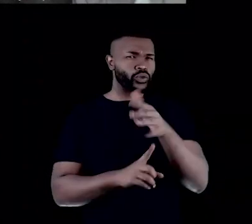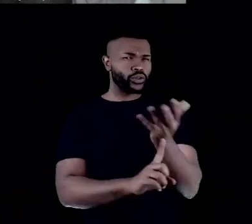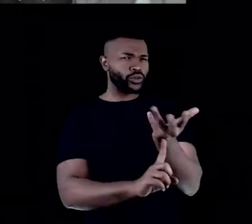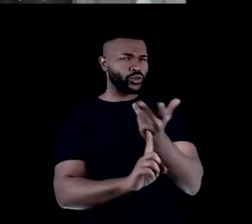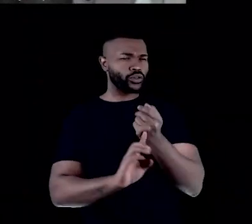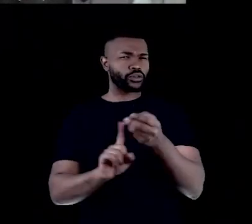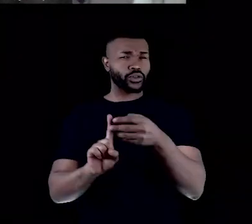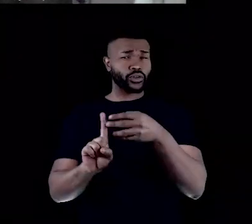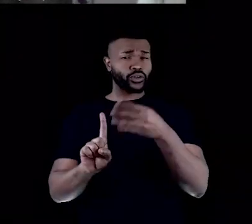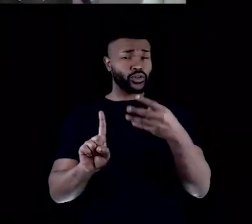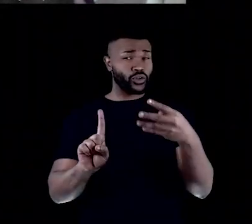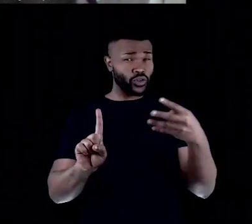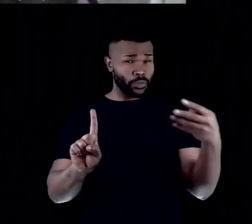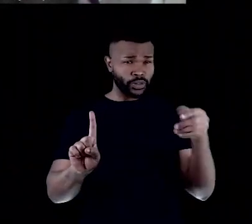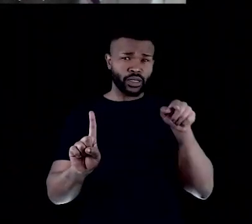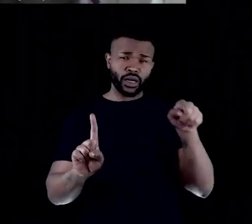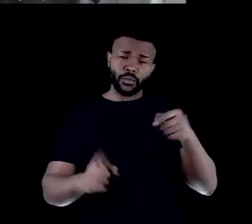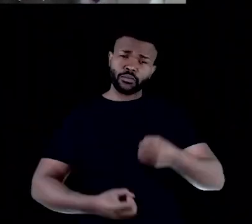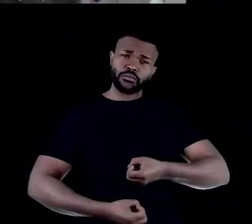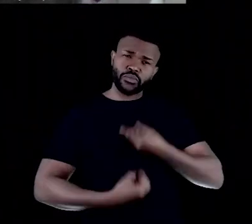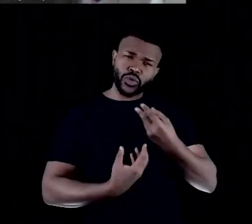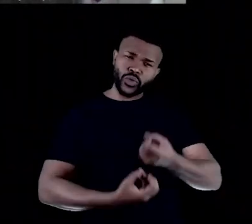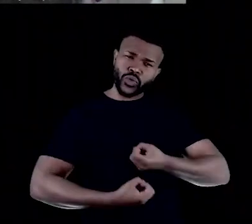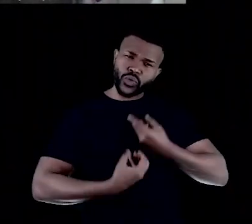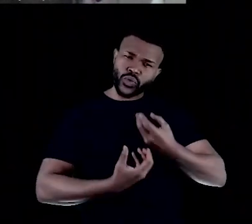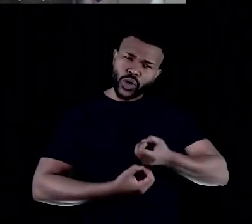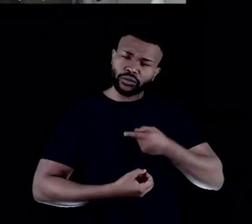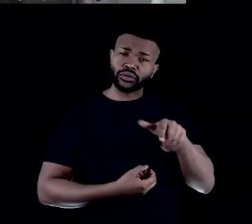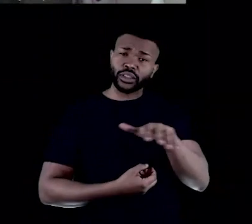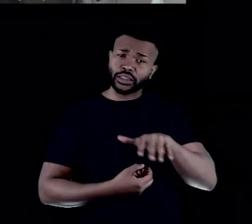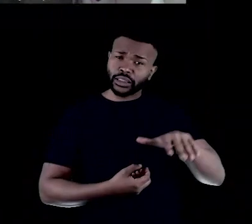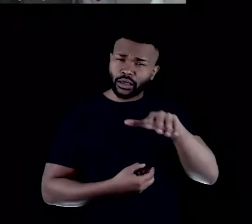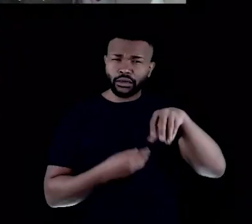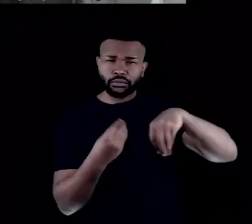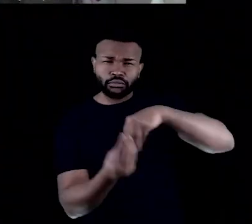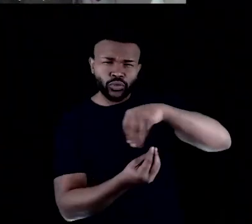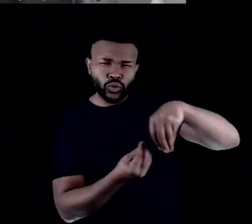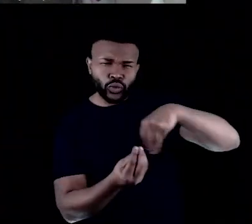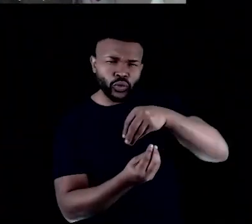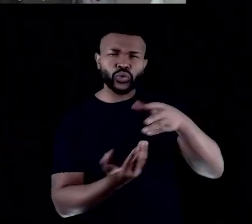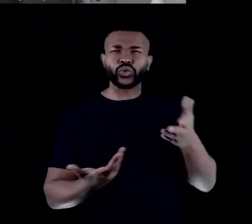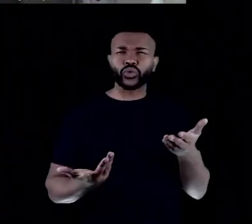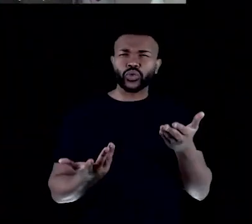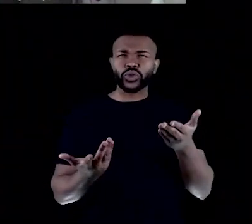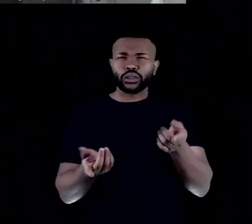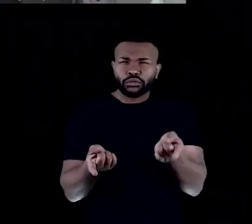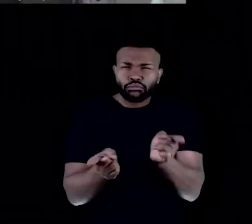artistas LGBTQIA+, fundam suas poéticas nesse campo do hibridismo,